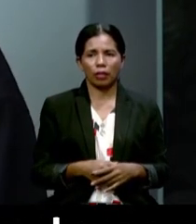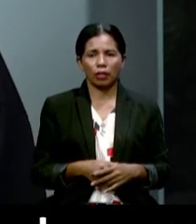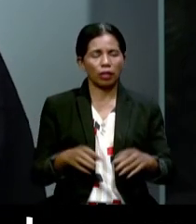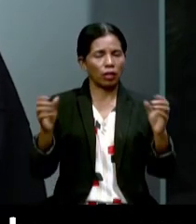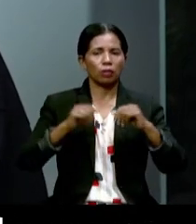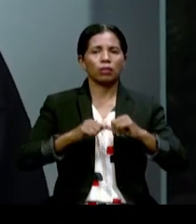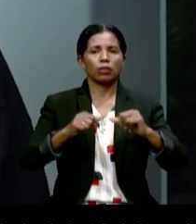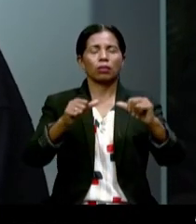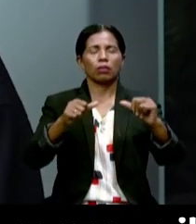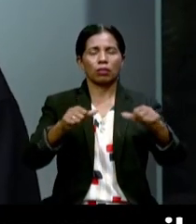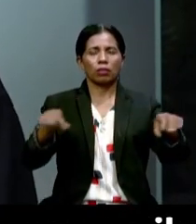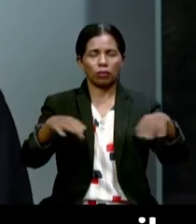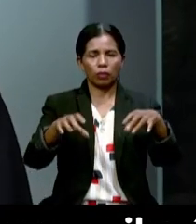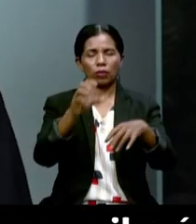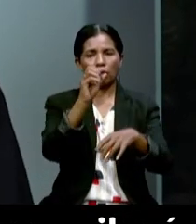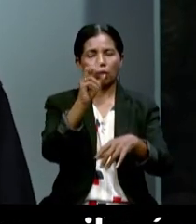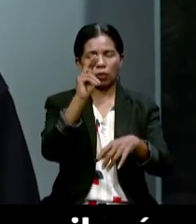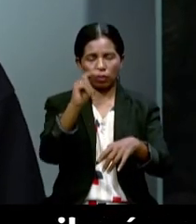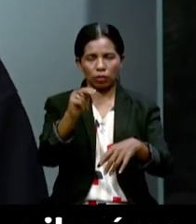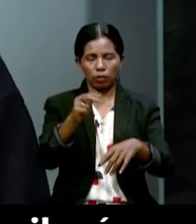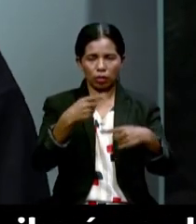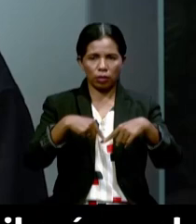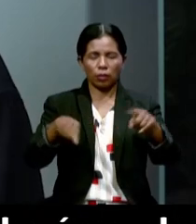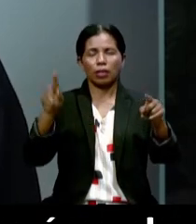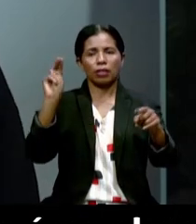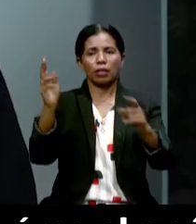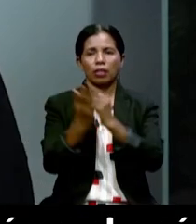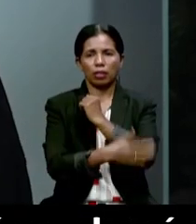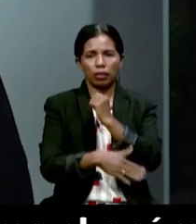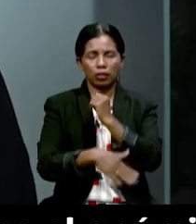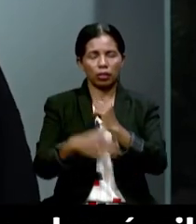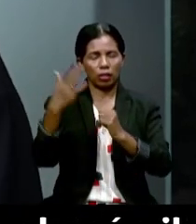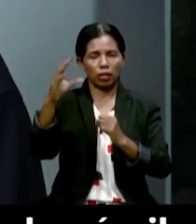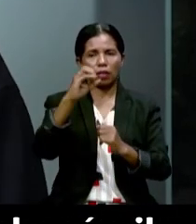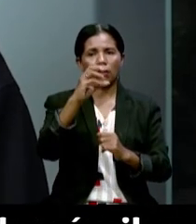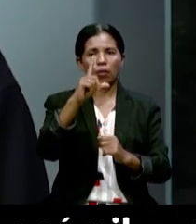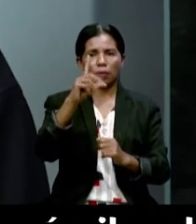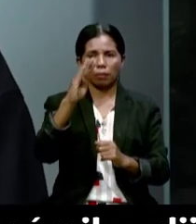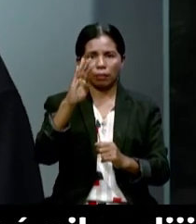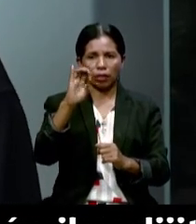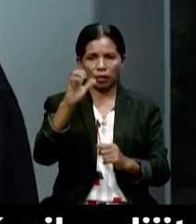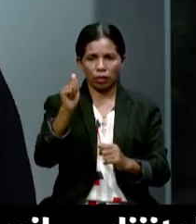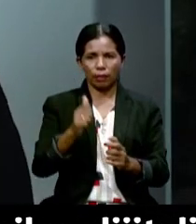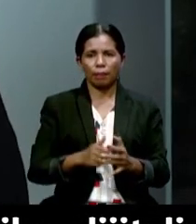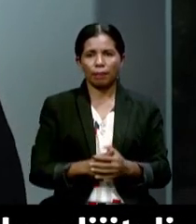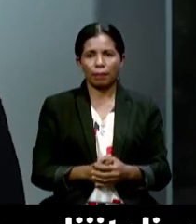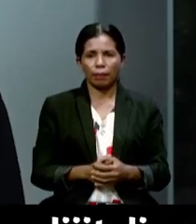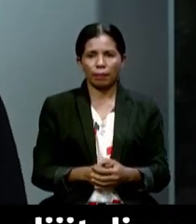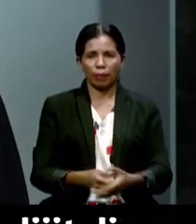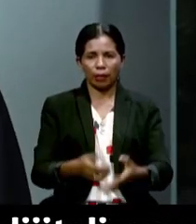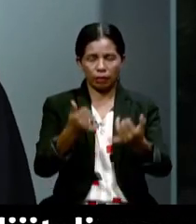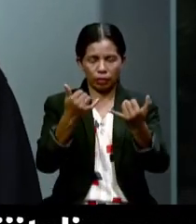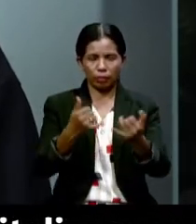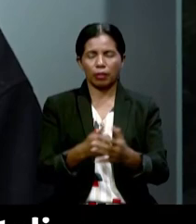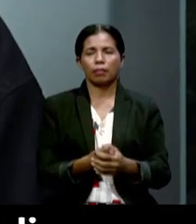continua no ONU ne despedida na fila van Yarai e a Colombia e manema con o